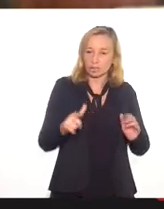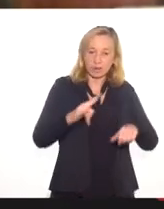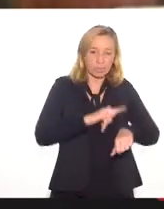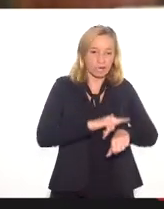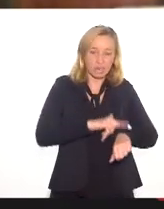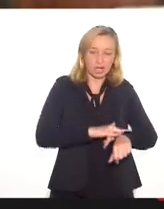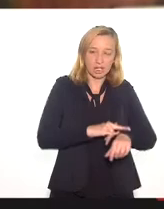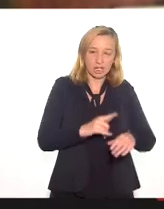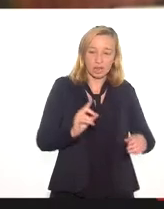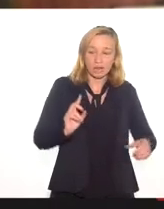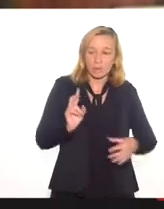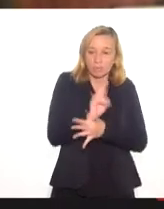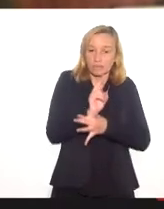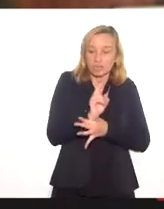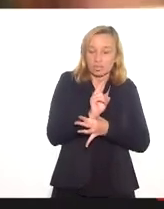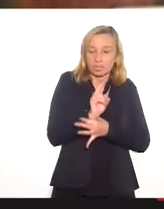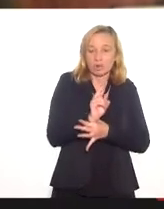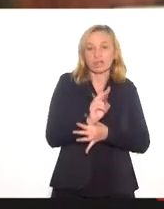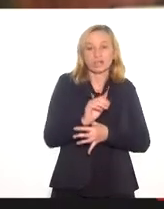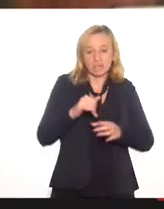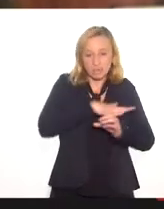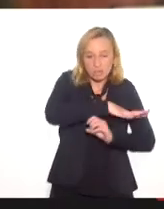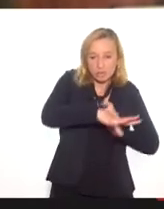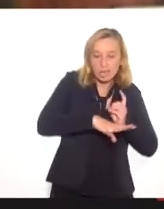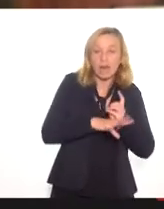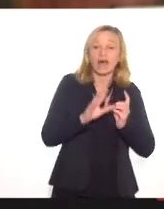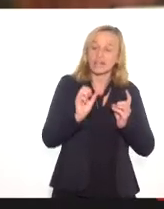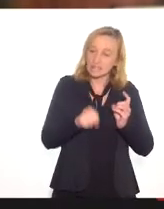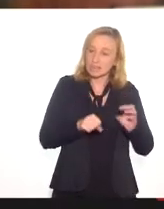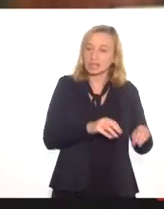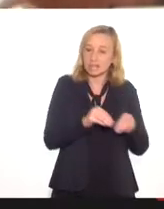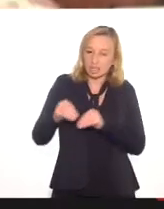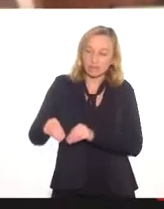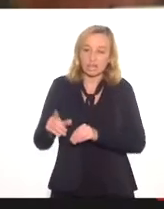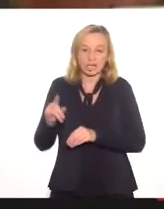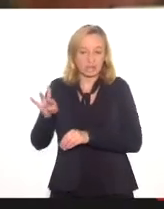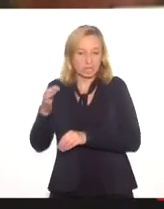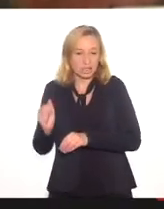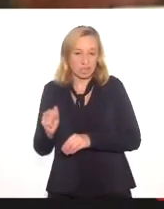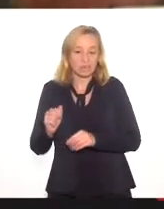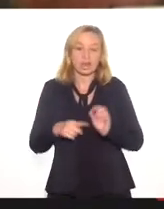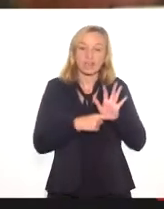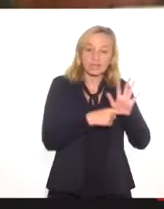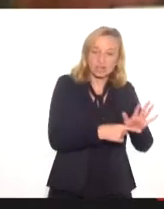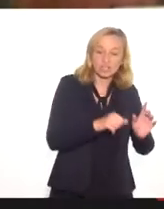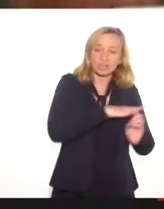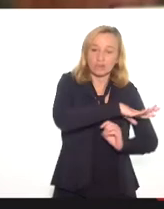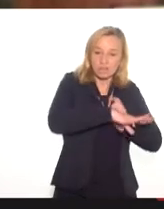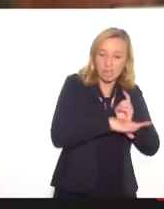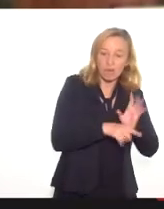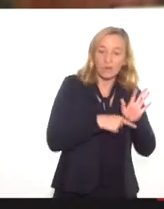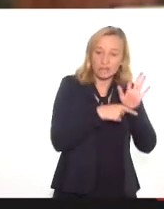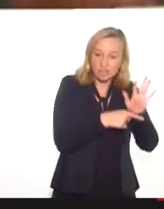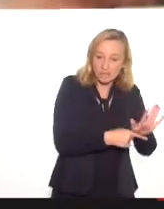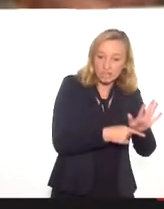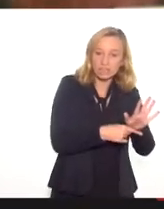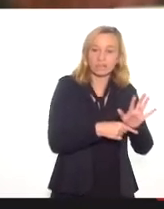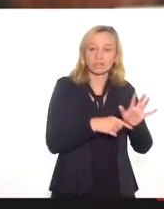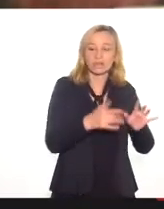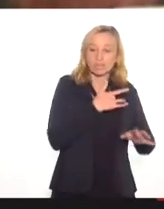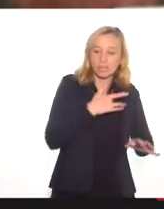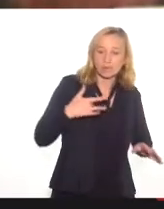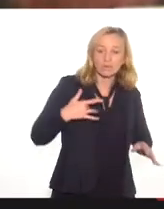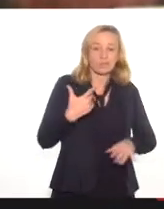proteção social, aí sim, transferência de renda, assistência social, assistência à saúde, atenção à saúde básica,